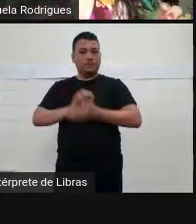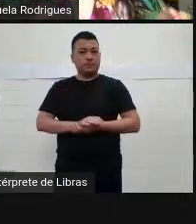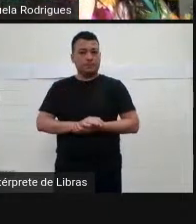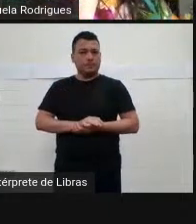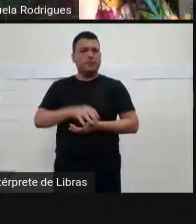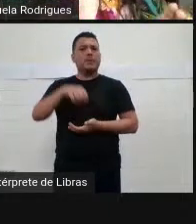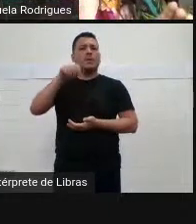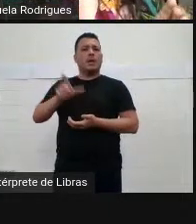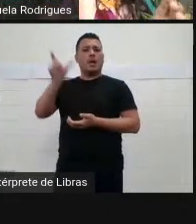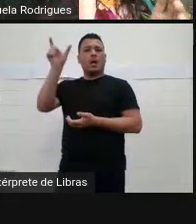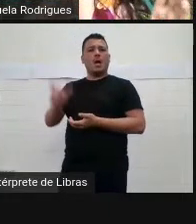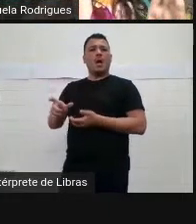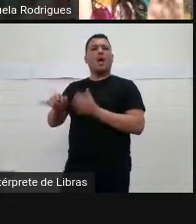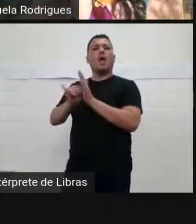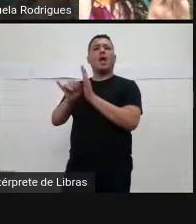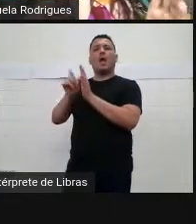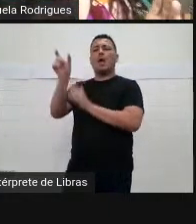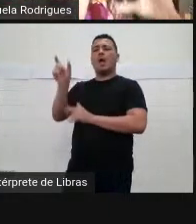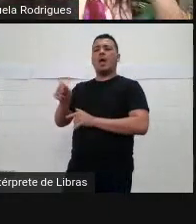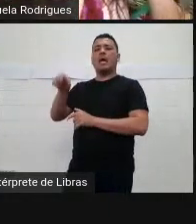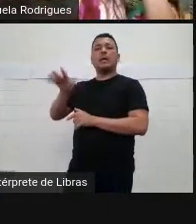é esse sujeito,